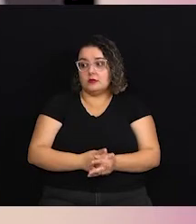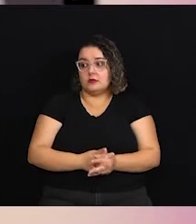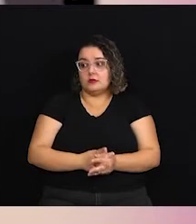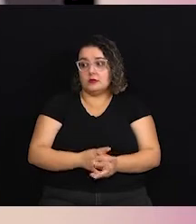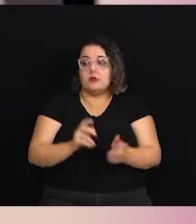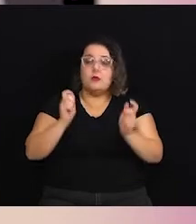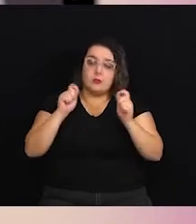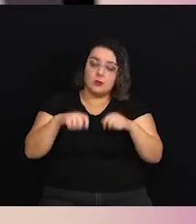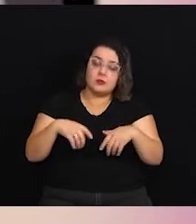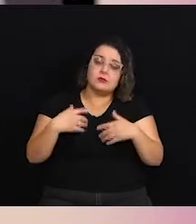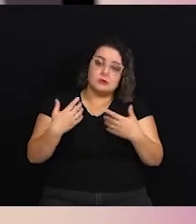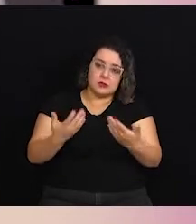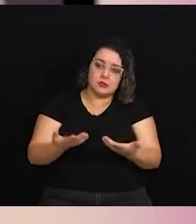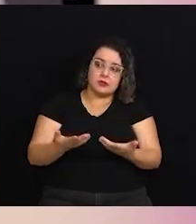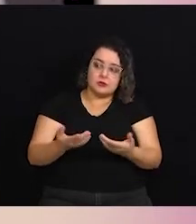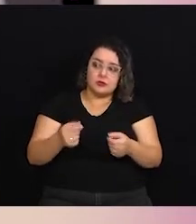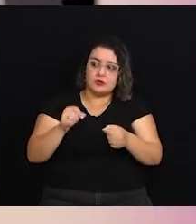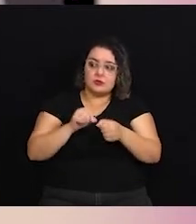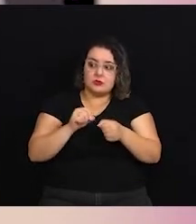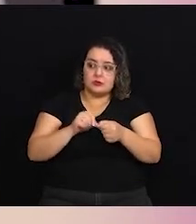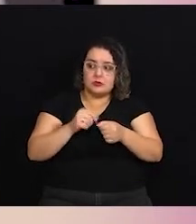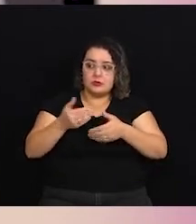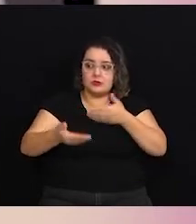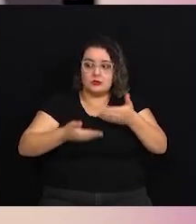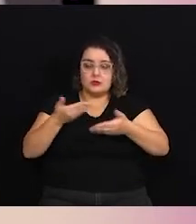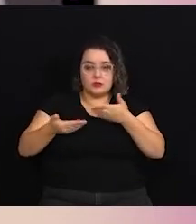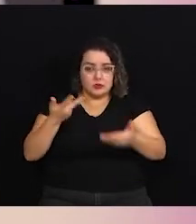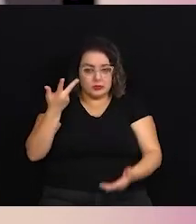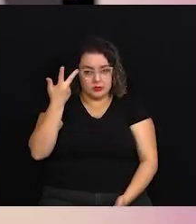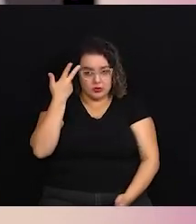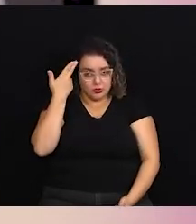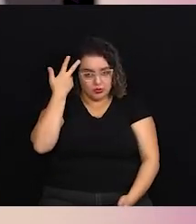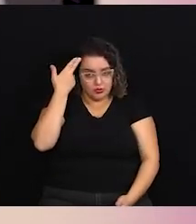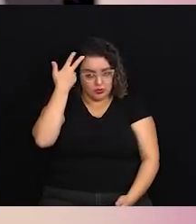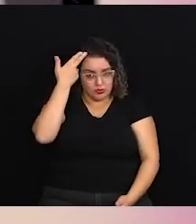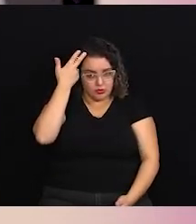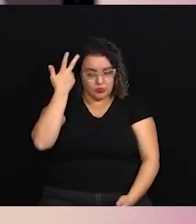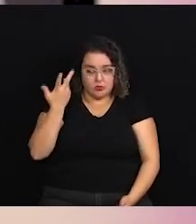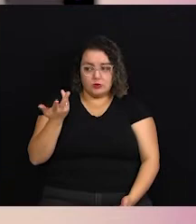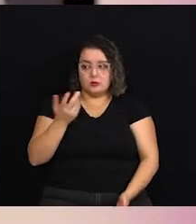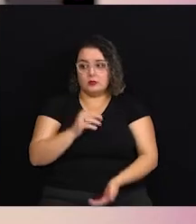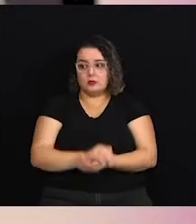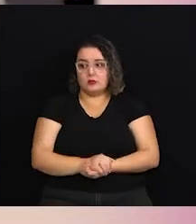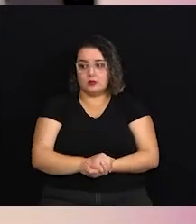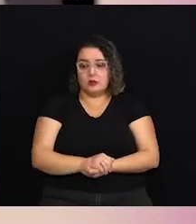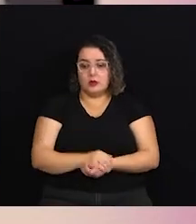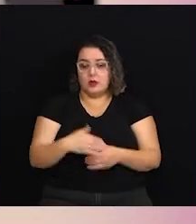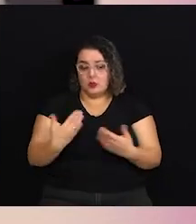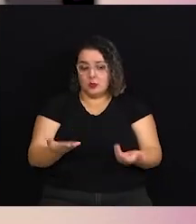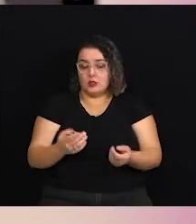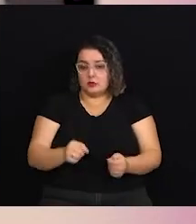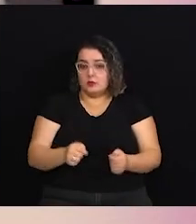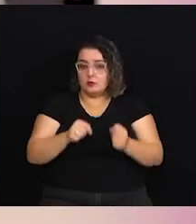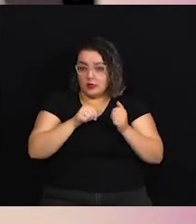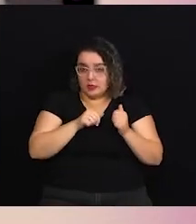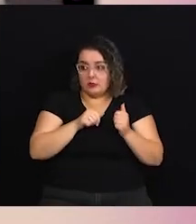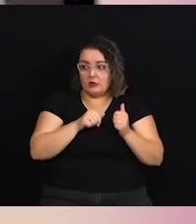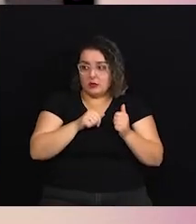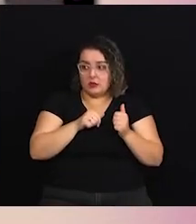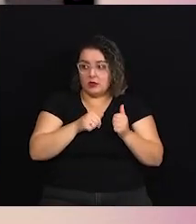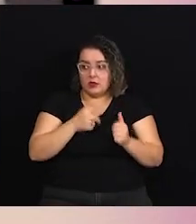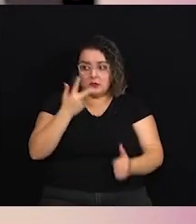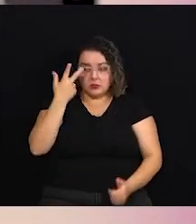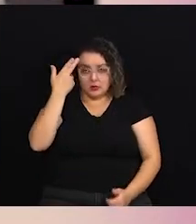aventado a possibilidade de a gente fazer tratamento cirúrgico será que esse passeio de novo poderia se beneficiar